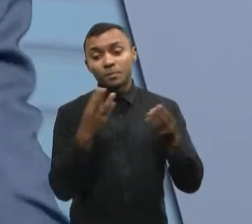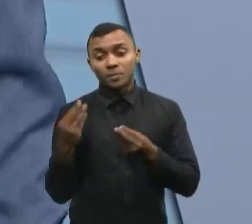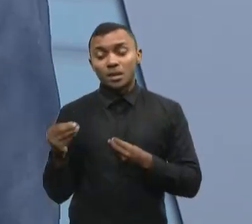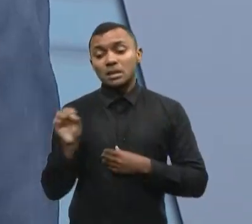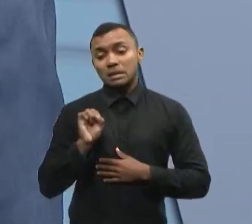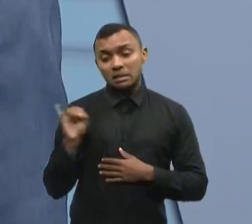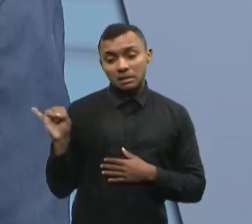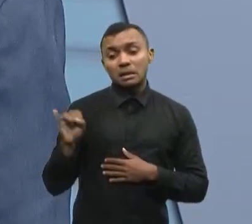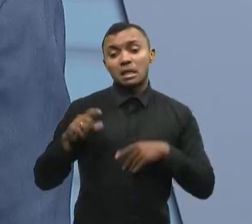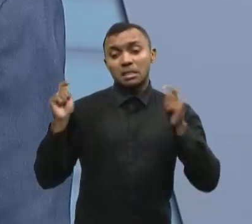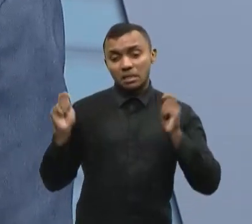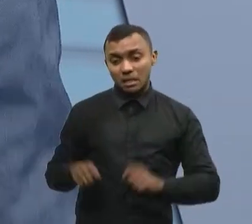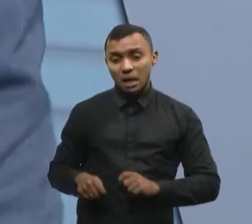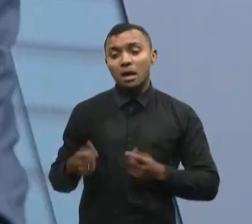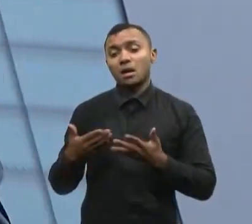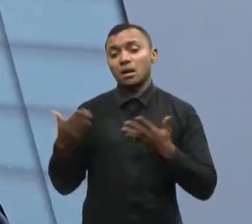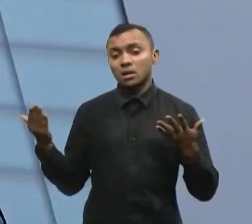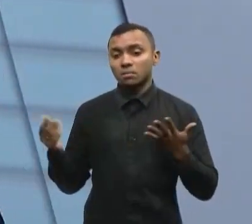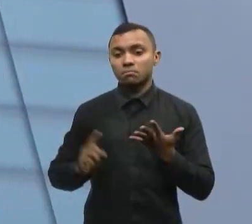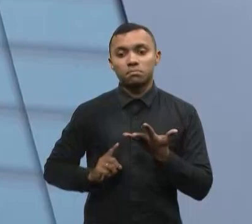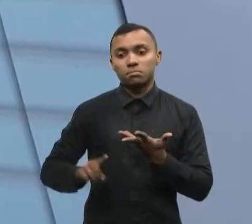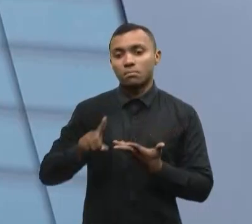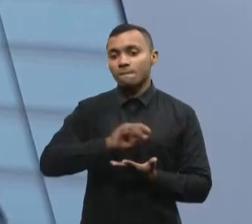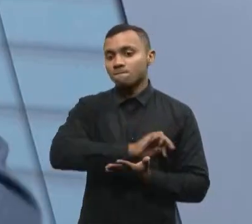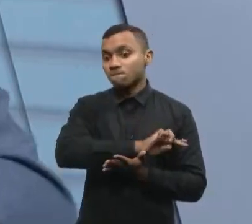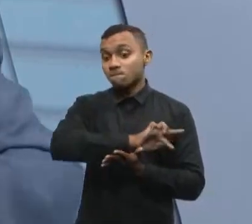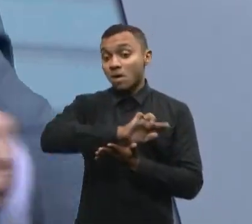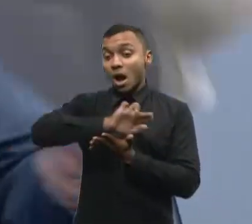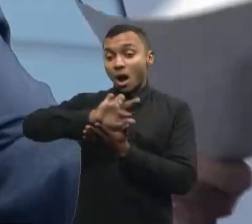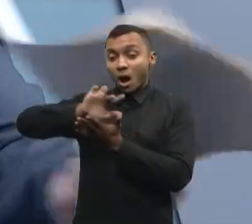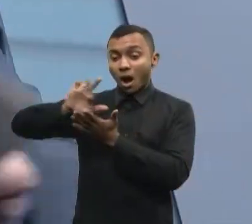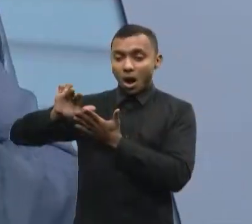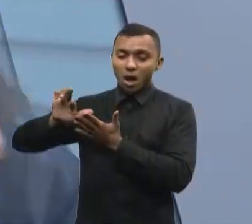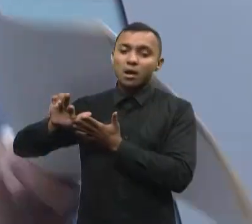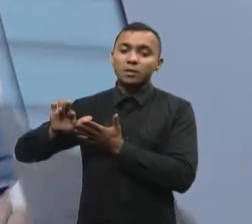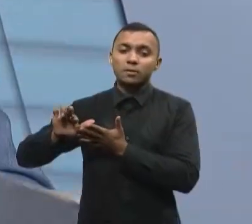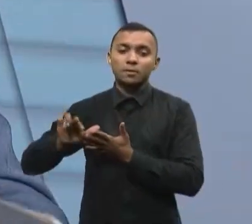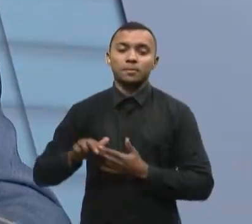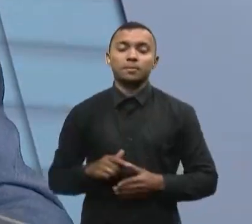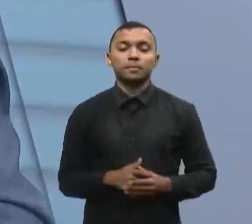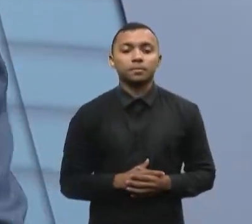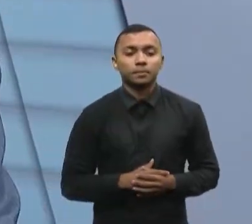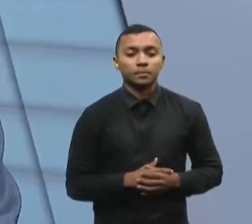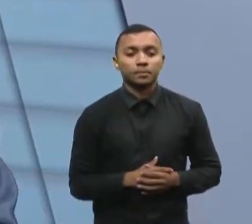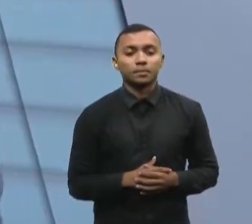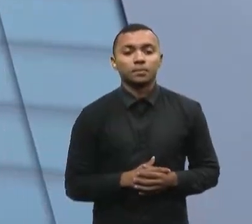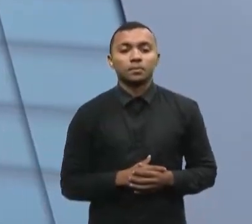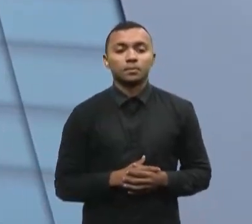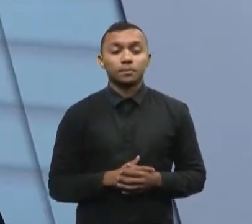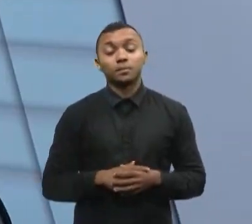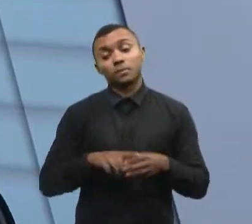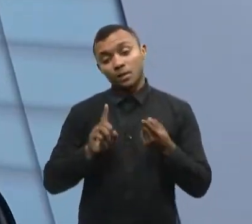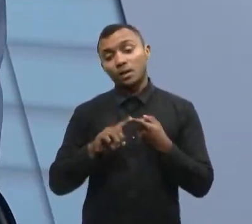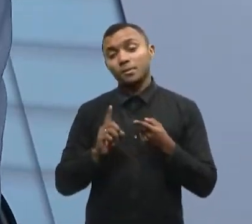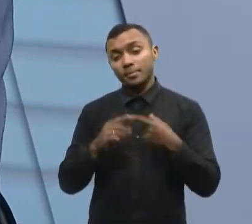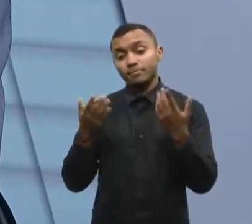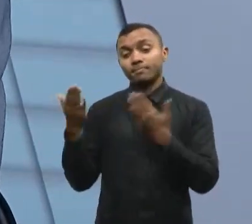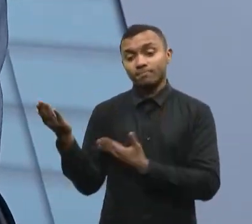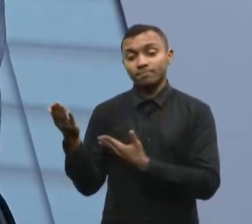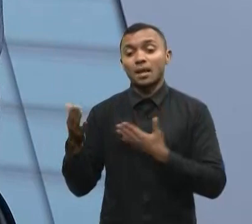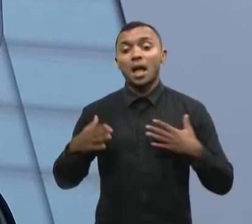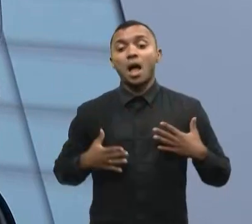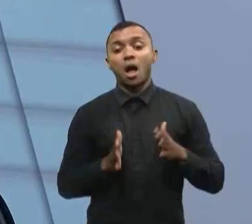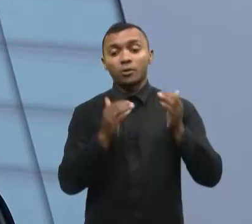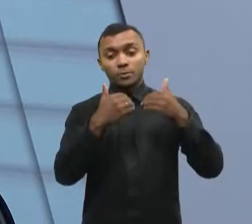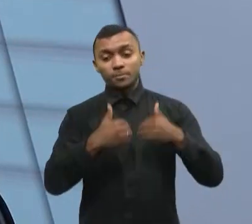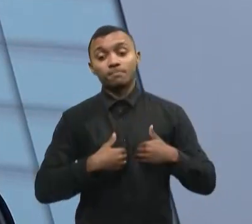abrace os milhões de usuários nas suas mais diferentes expectativas, né? Inclusive nessa, do autismo, que é um